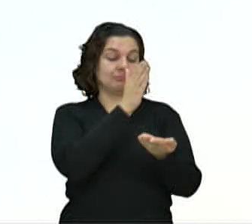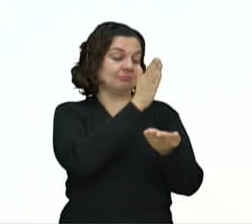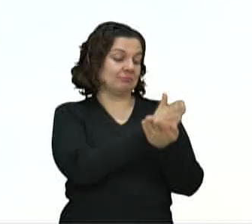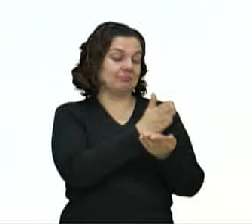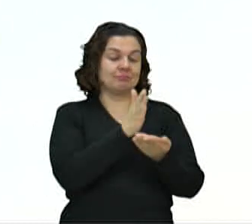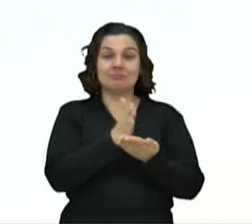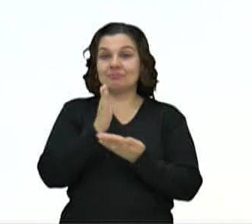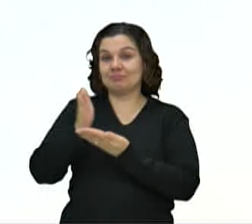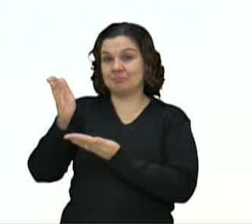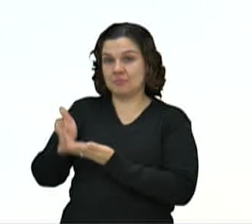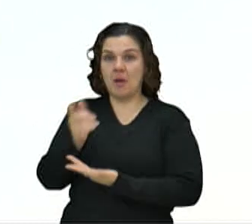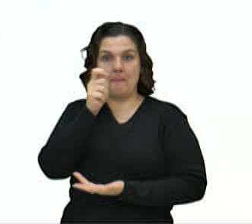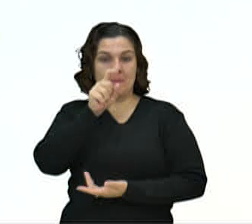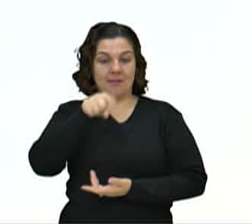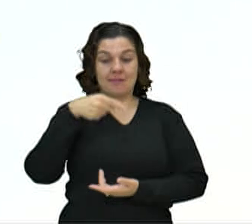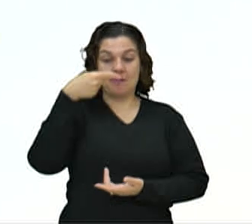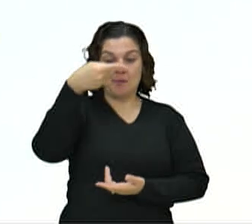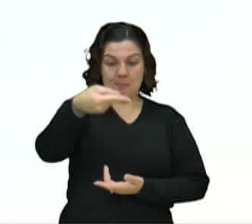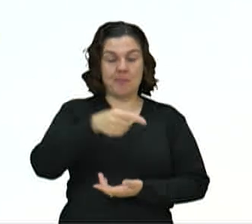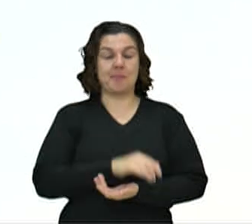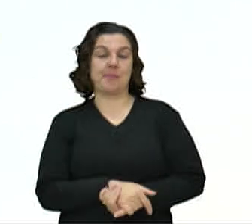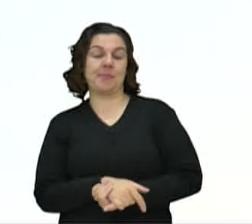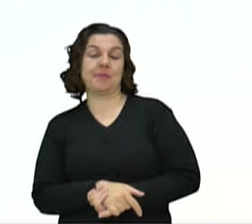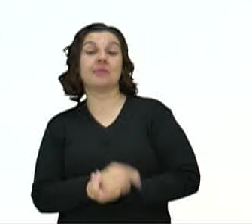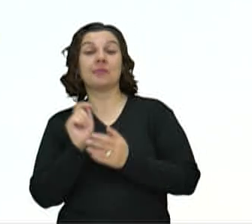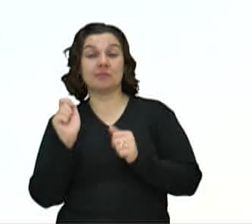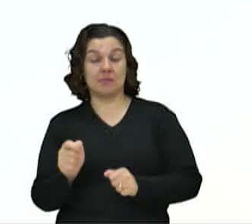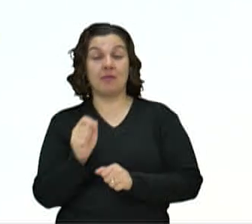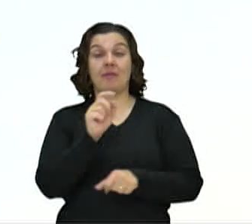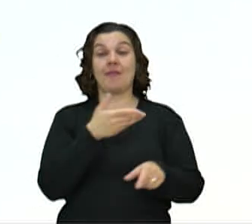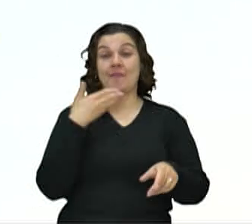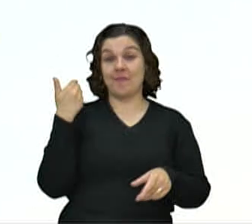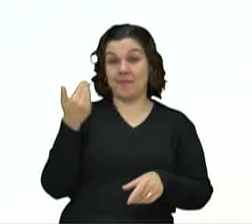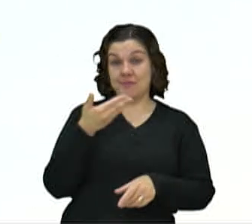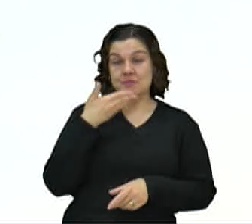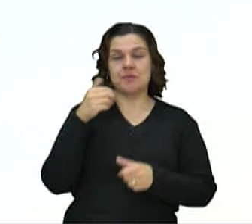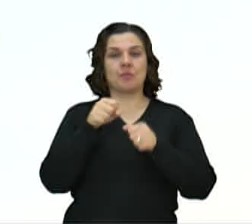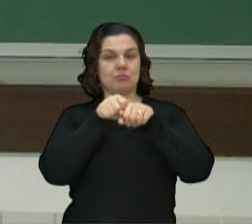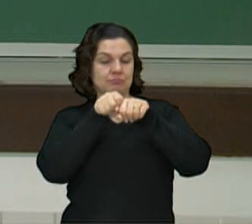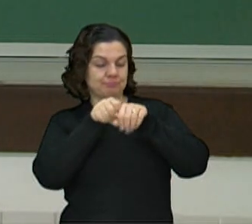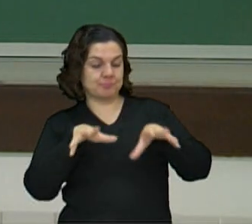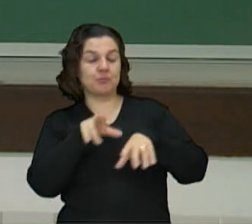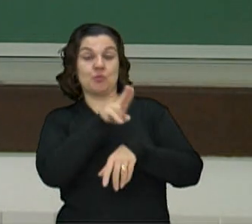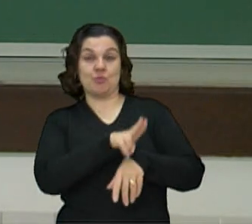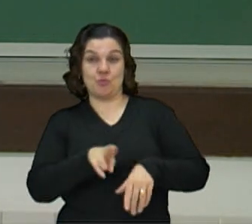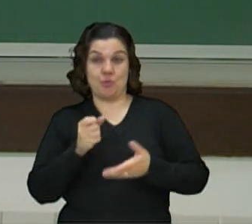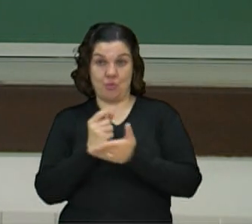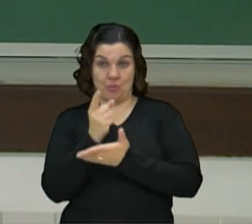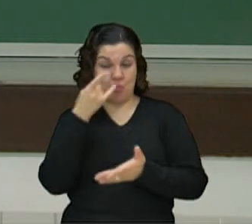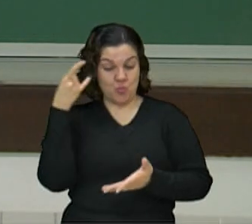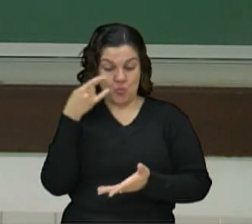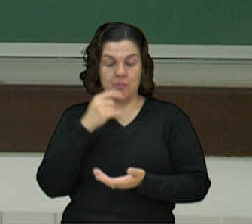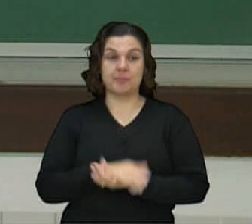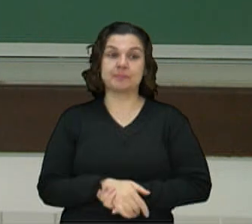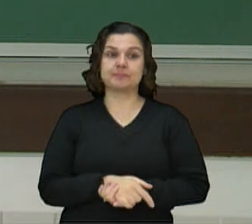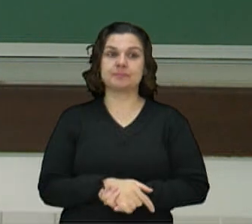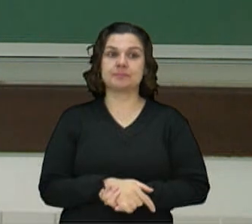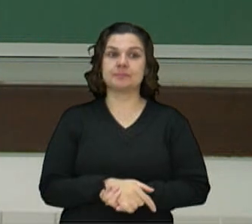pagar depois. Você tinha um crédito para comprar. Isso também aumentou o consumo. E